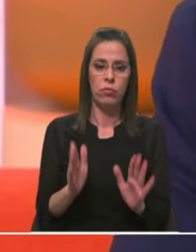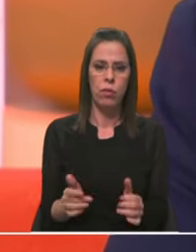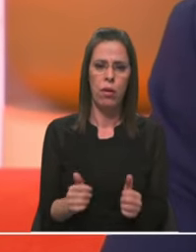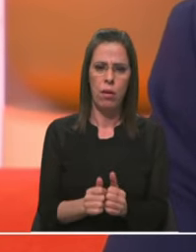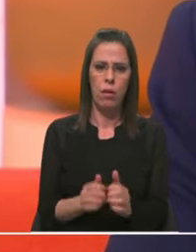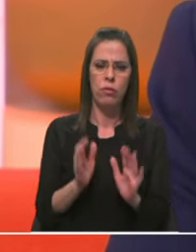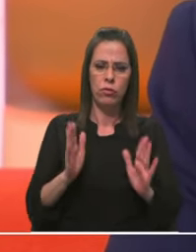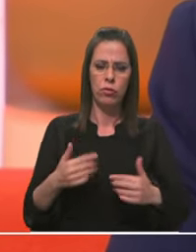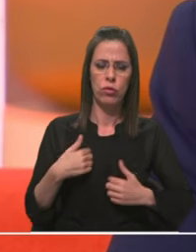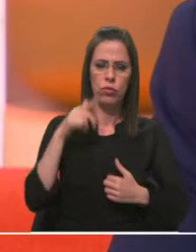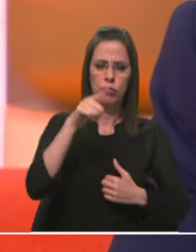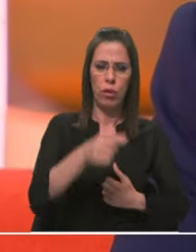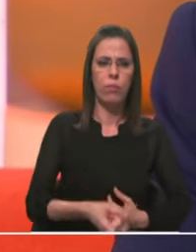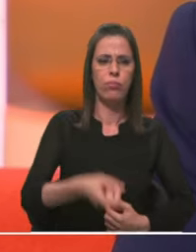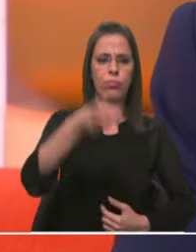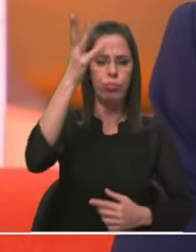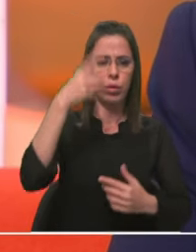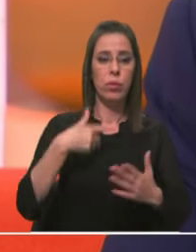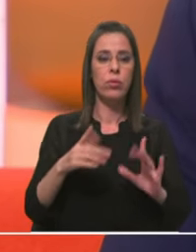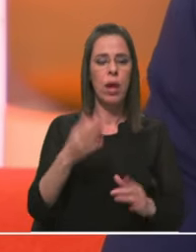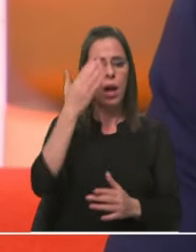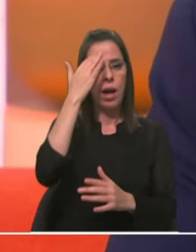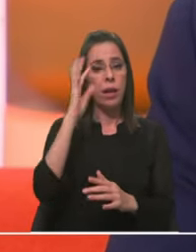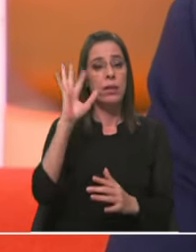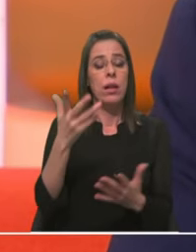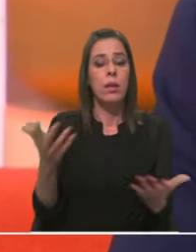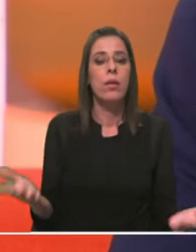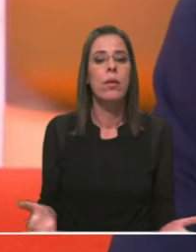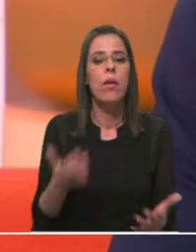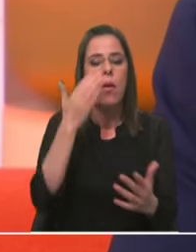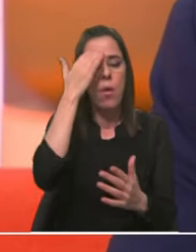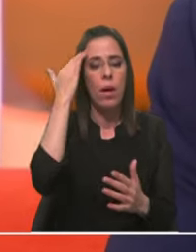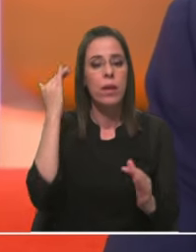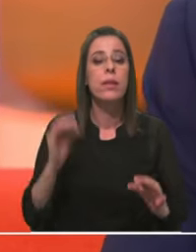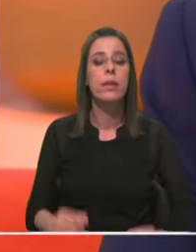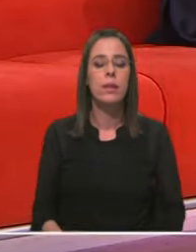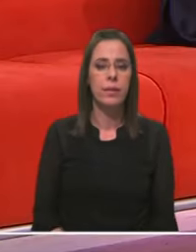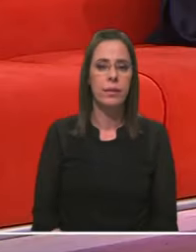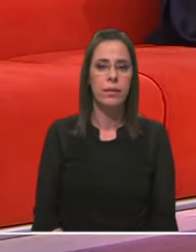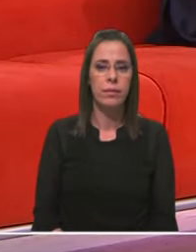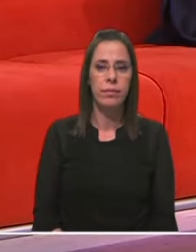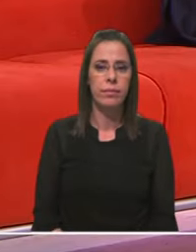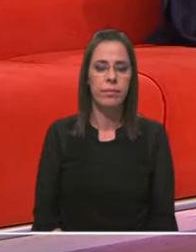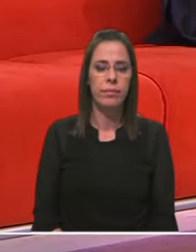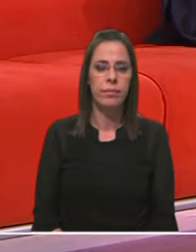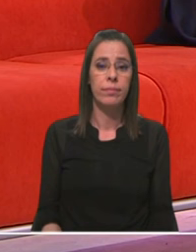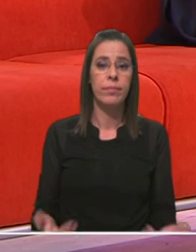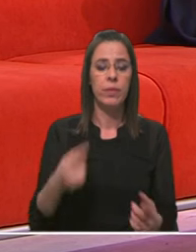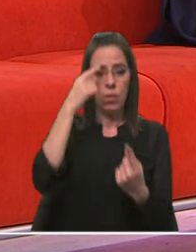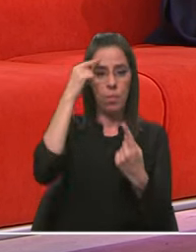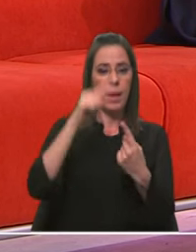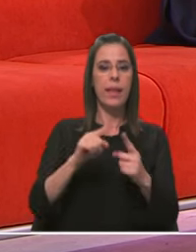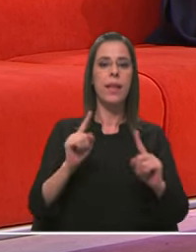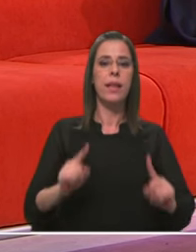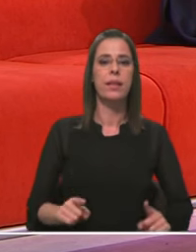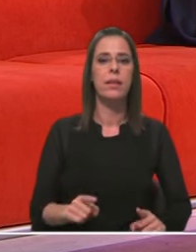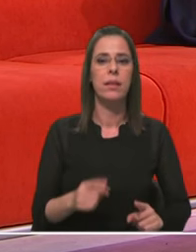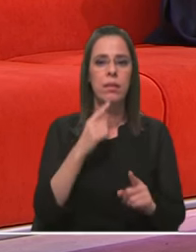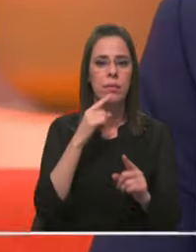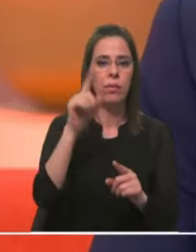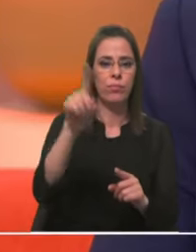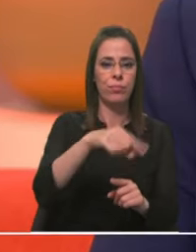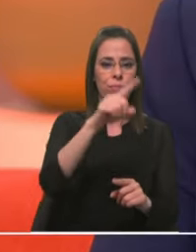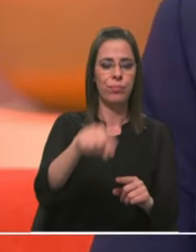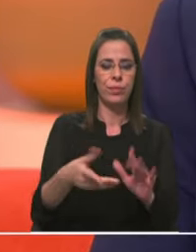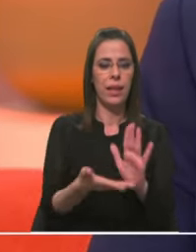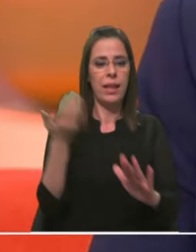teve também já lá tive várias vezes no presidente Por que acha que isso aconteceu ou acha que de facto houve Enfim uma intenção de o h literar de o